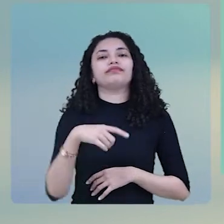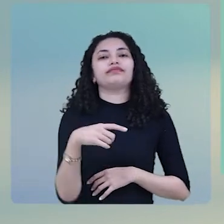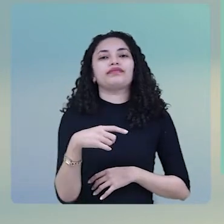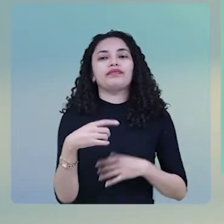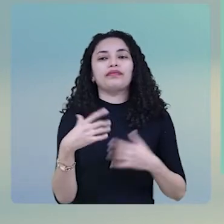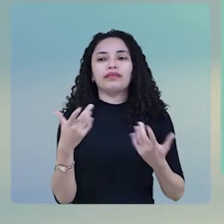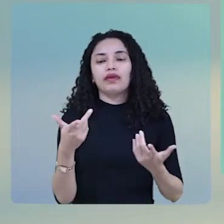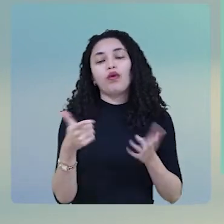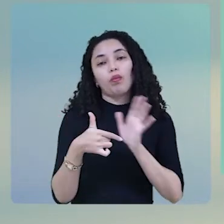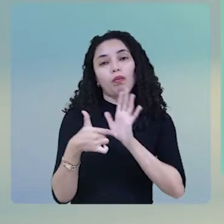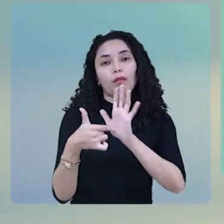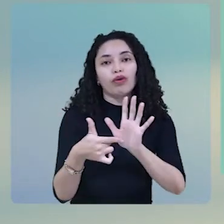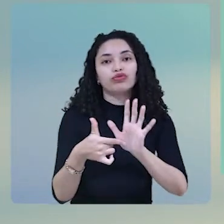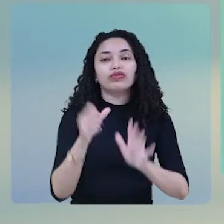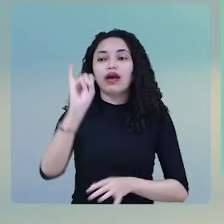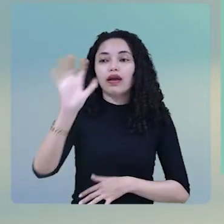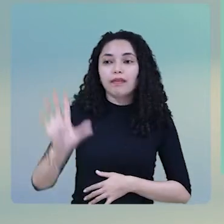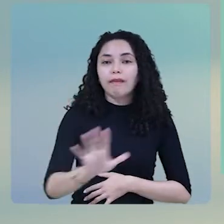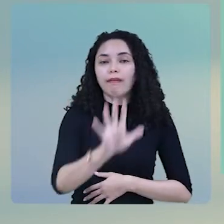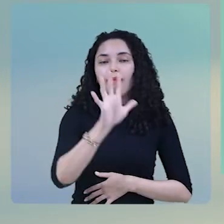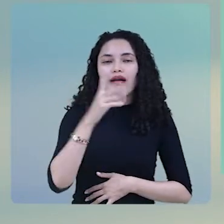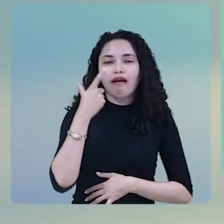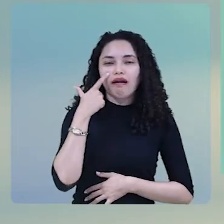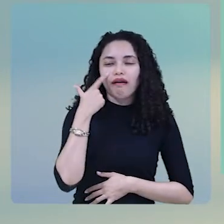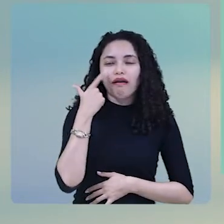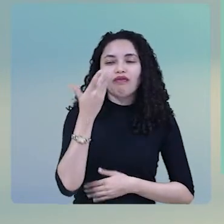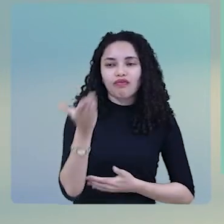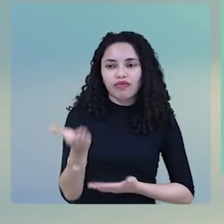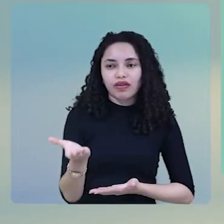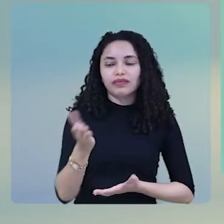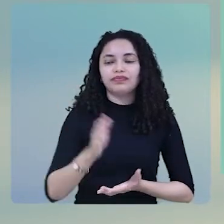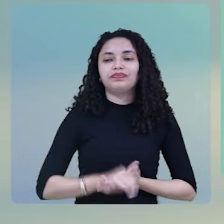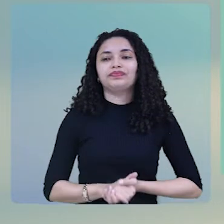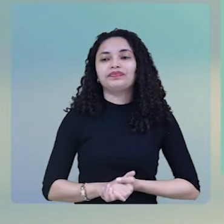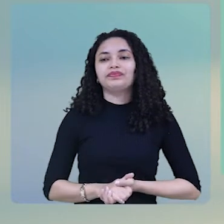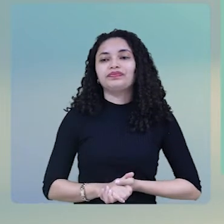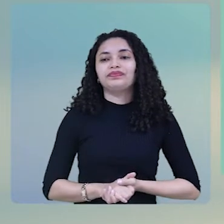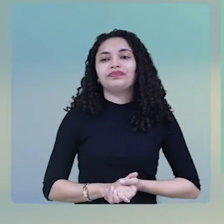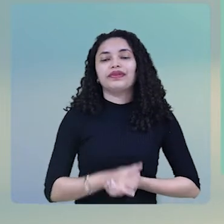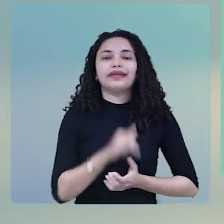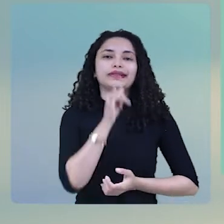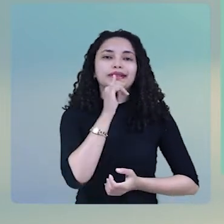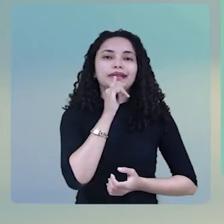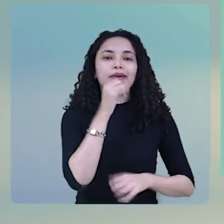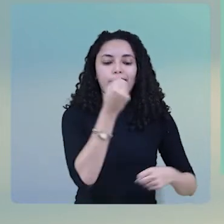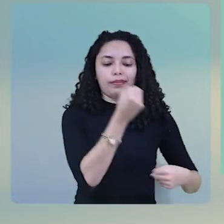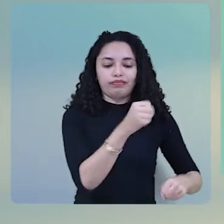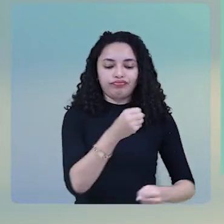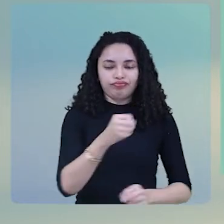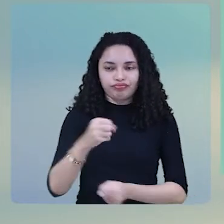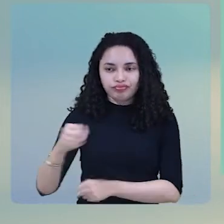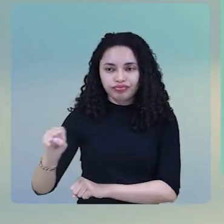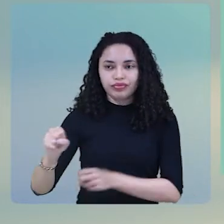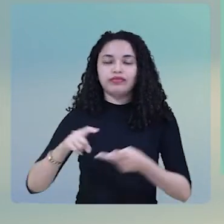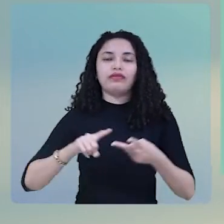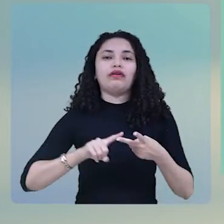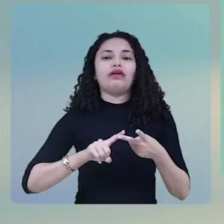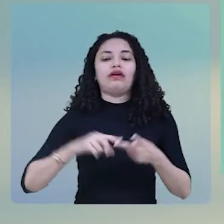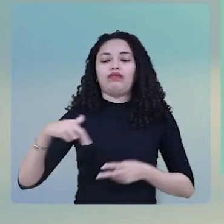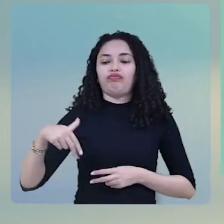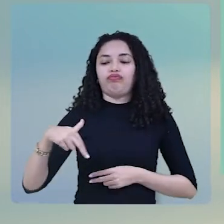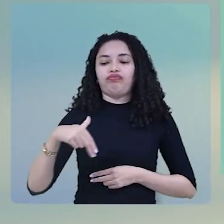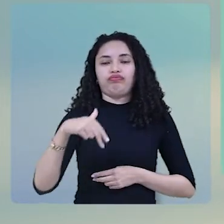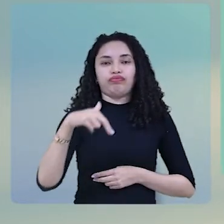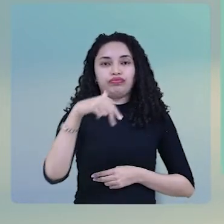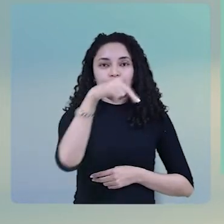Aqui algumas gravuras que eu trouxe para vocês, né? O passar a vassoura na casa, o subir uma